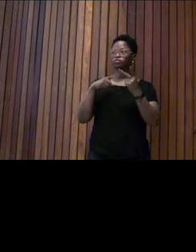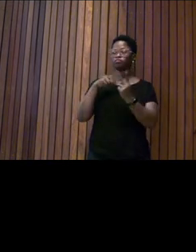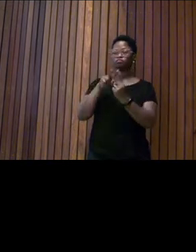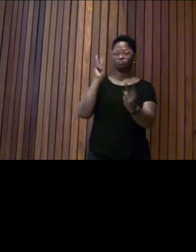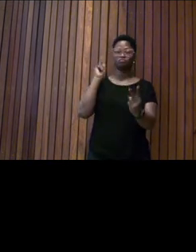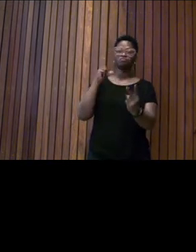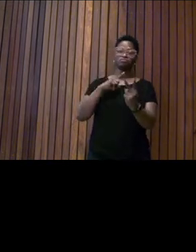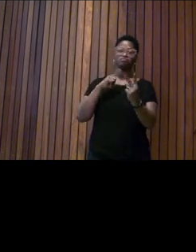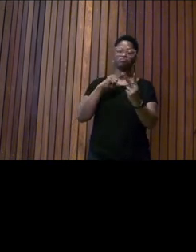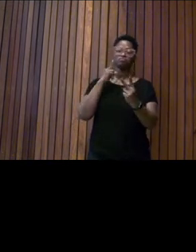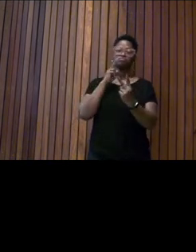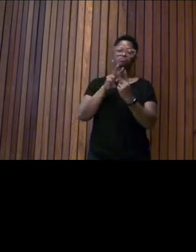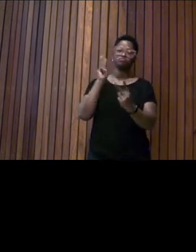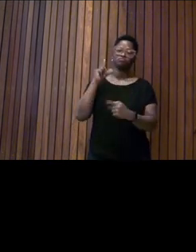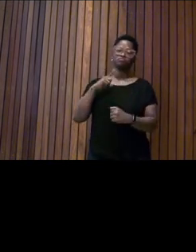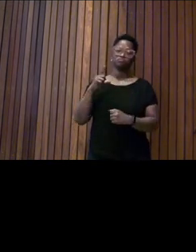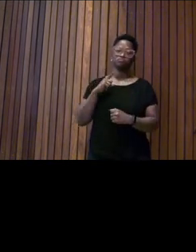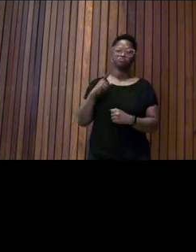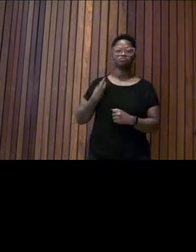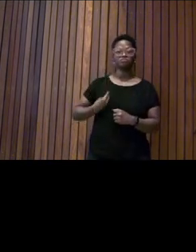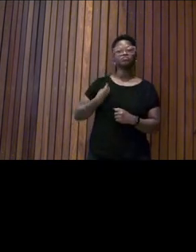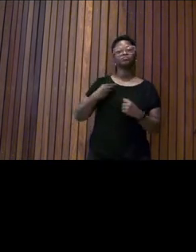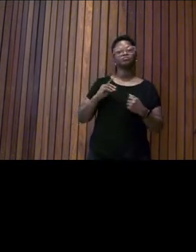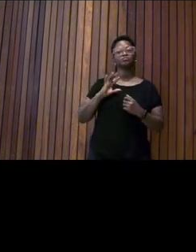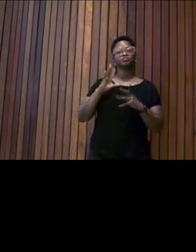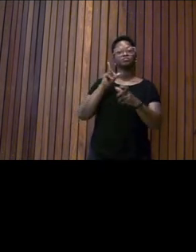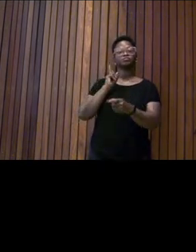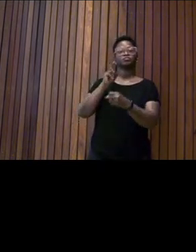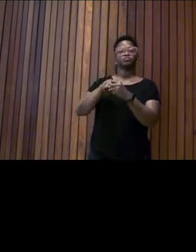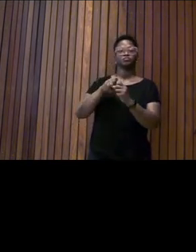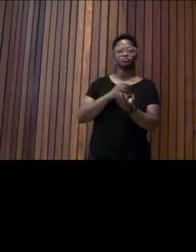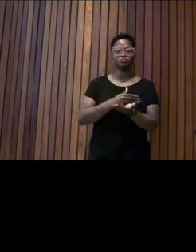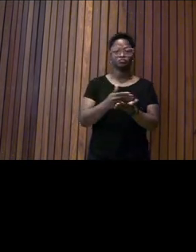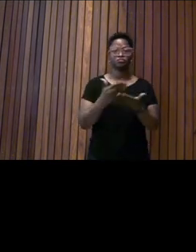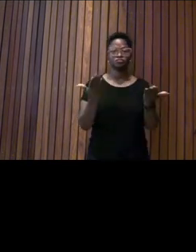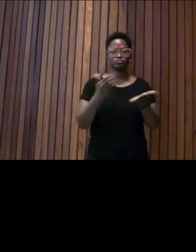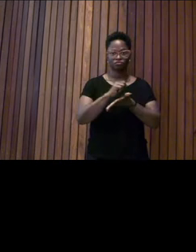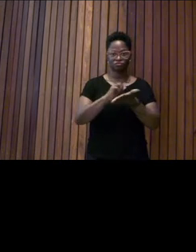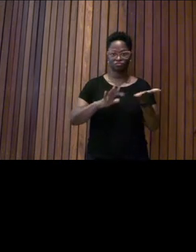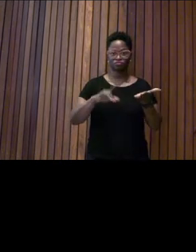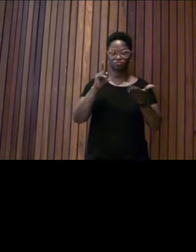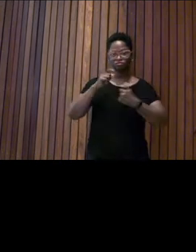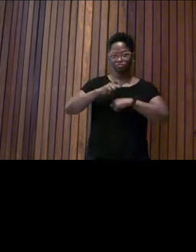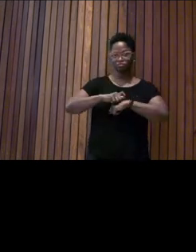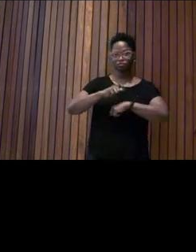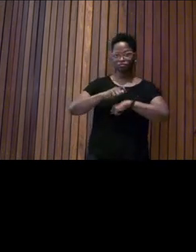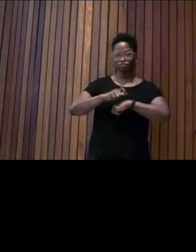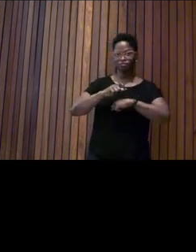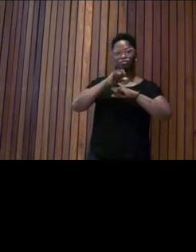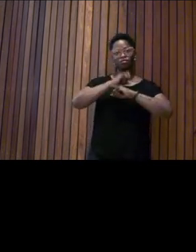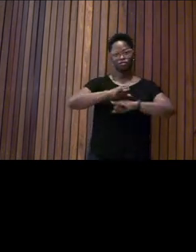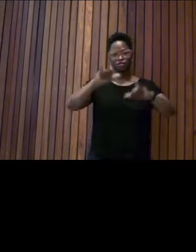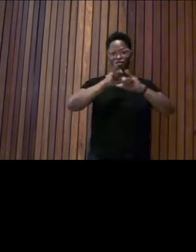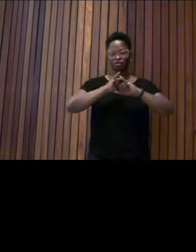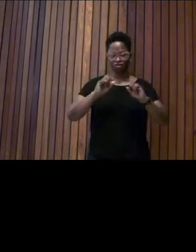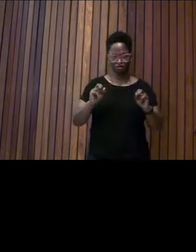Está online. E colaboradores. Para dar início às atividades, esse foi o momento propaganda,